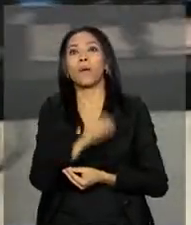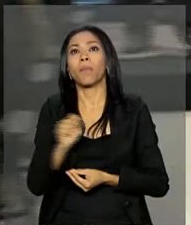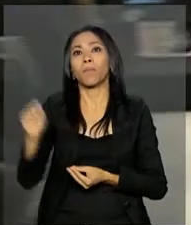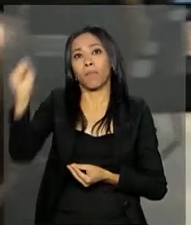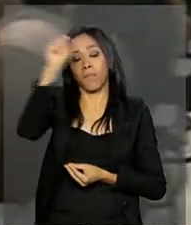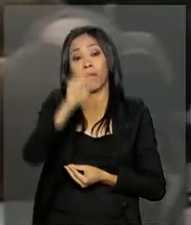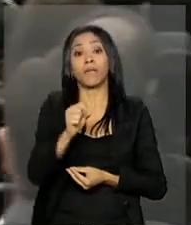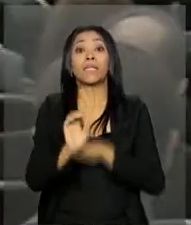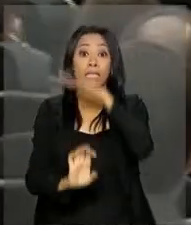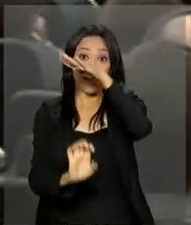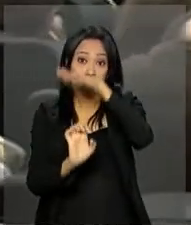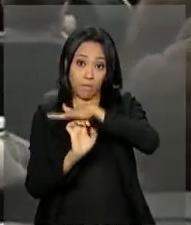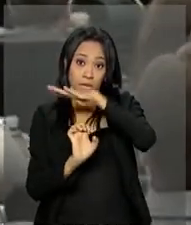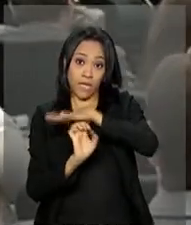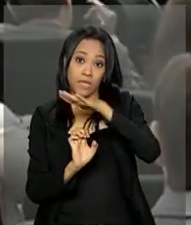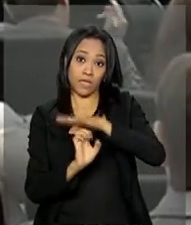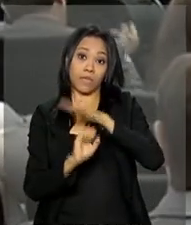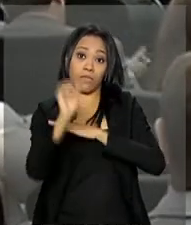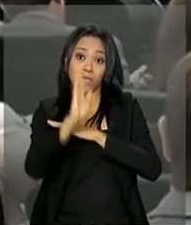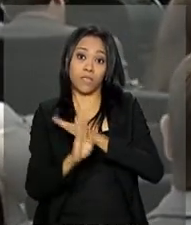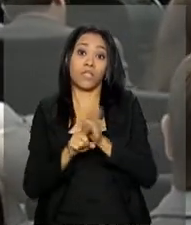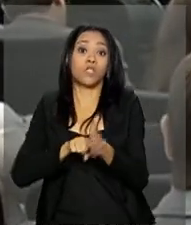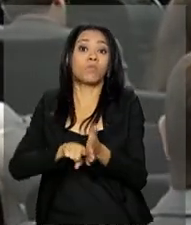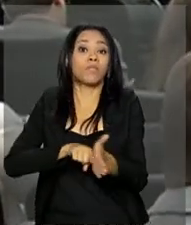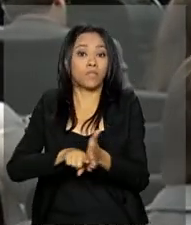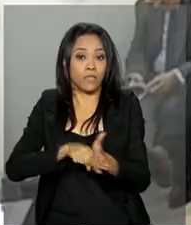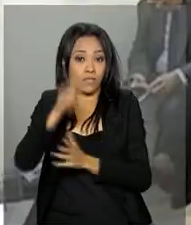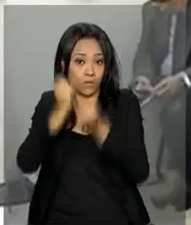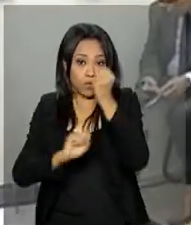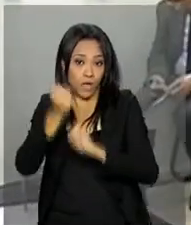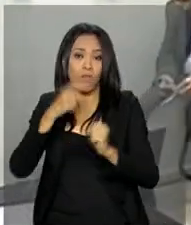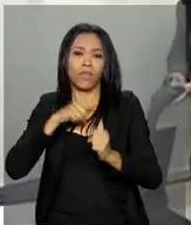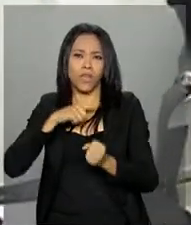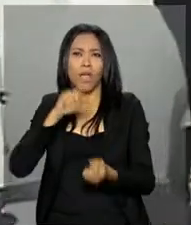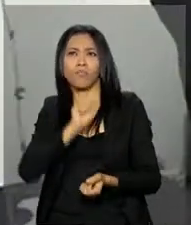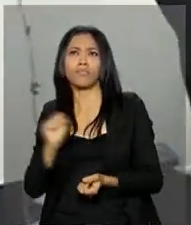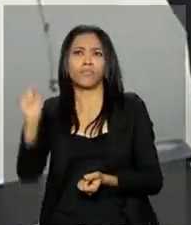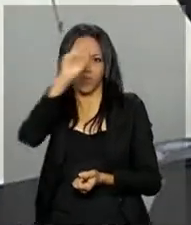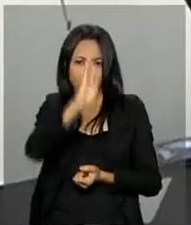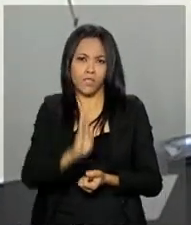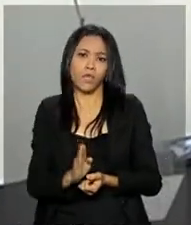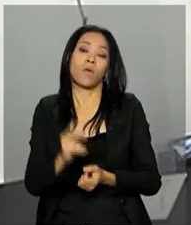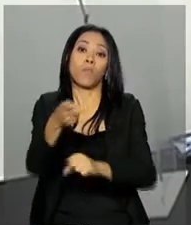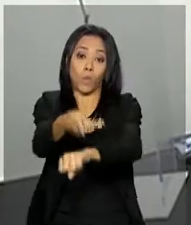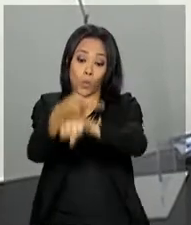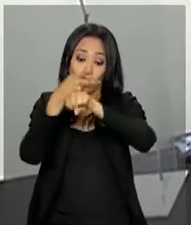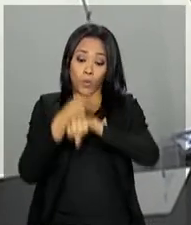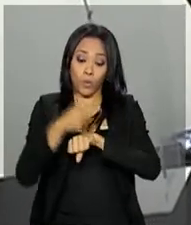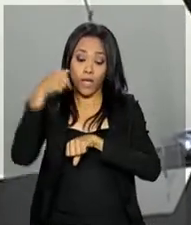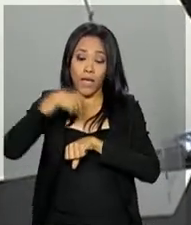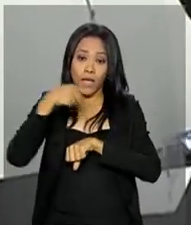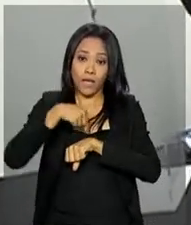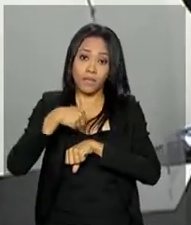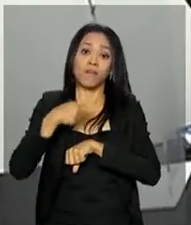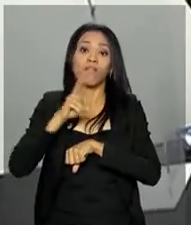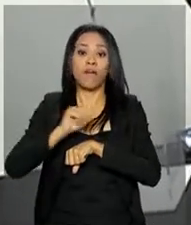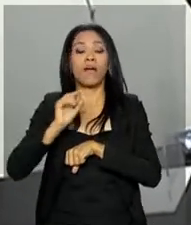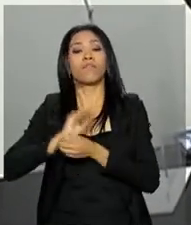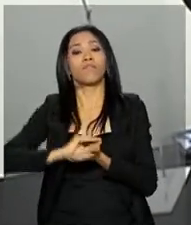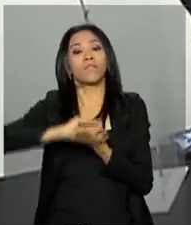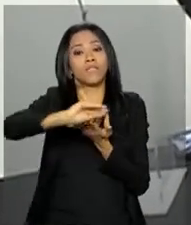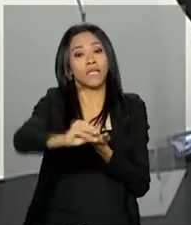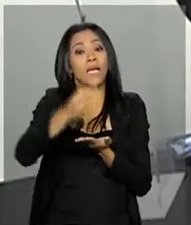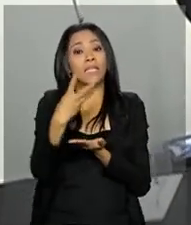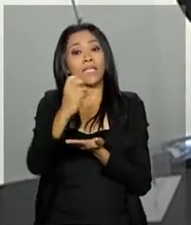de Pesquisa e Inovação Industrial, instalados em todo o país. Se for aprovado, a Embrapi financiará até 30%